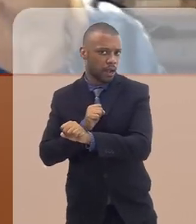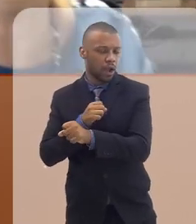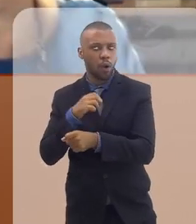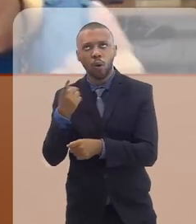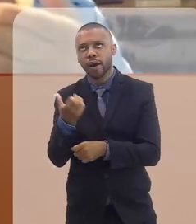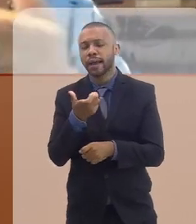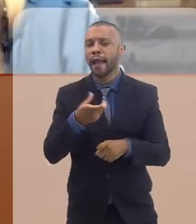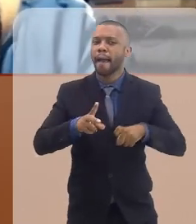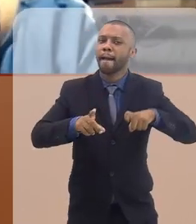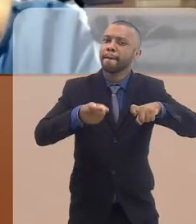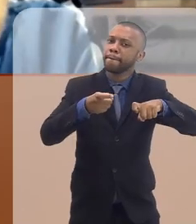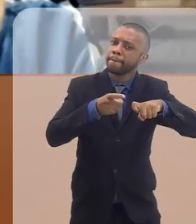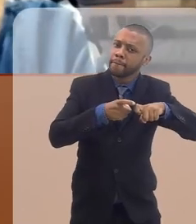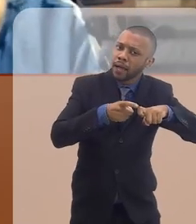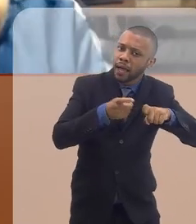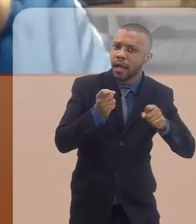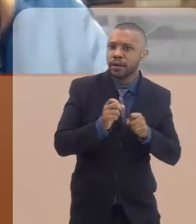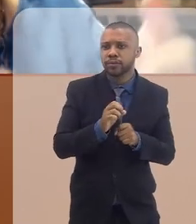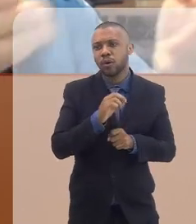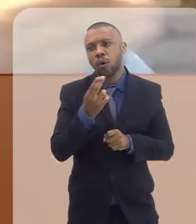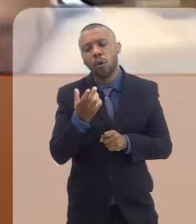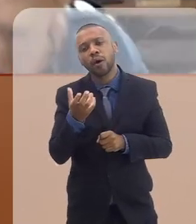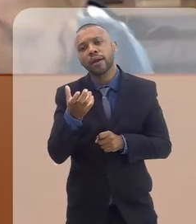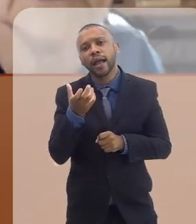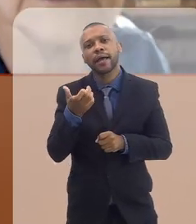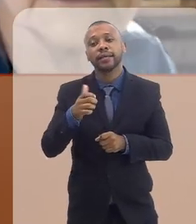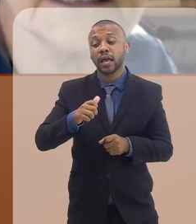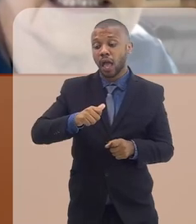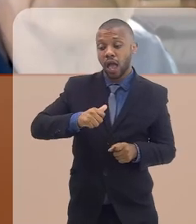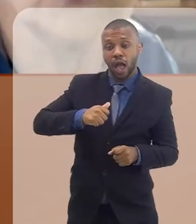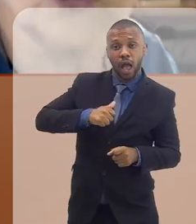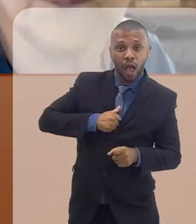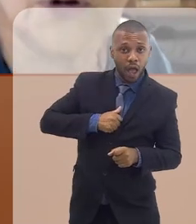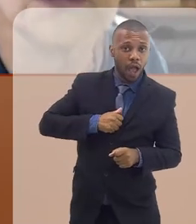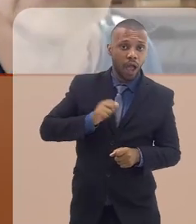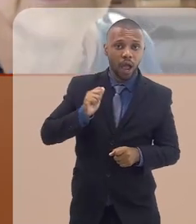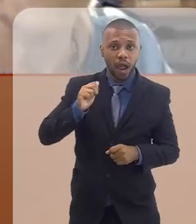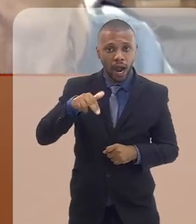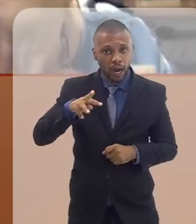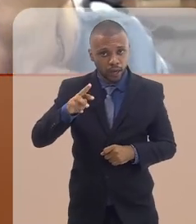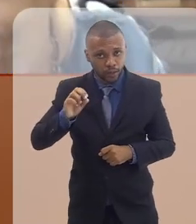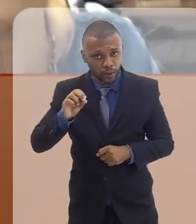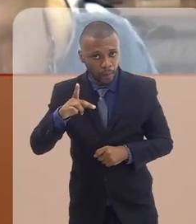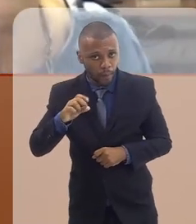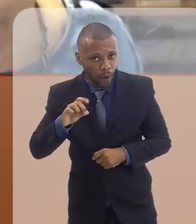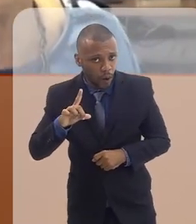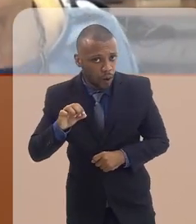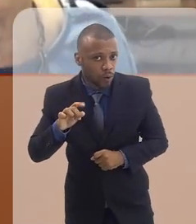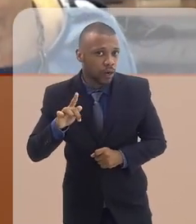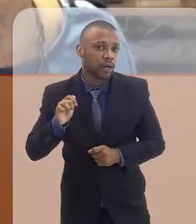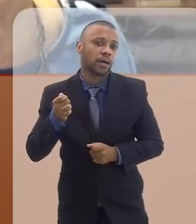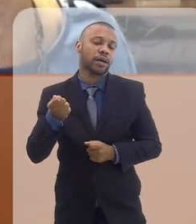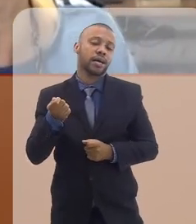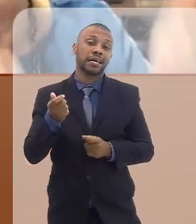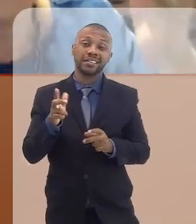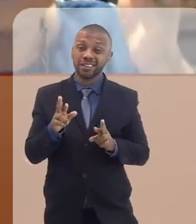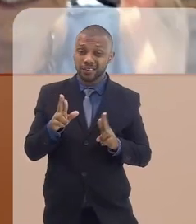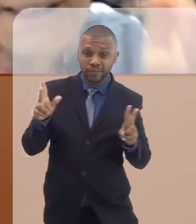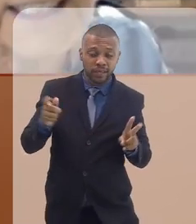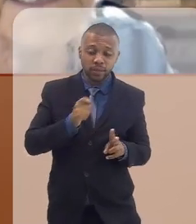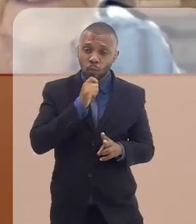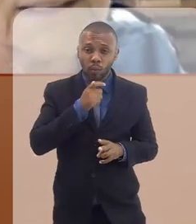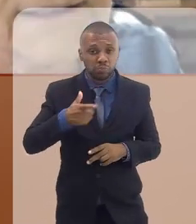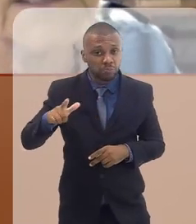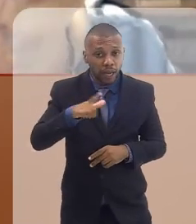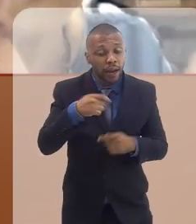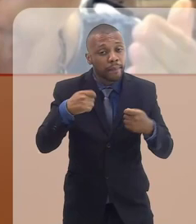engenheira, ou se ela quer ser médica, ou se ela quer ser antropóloga, não tem diferença.